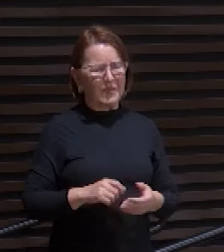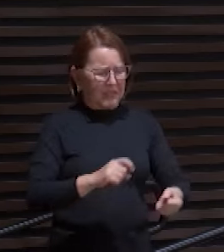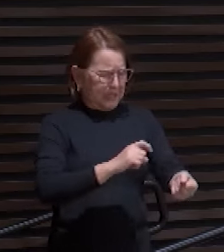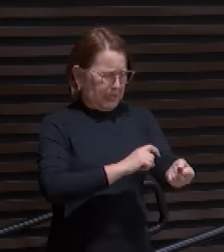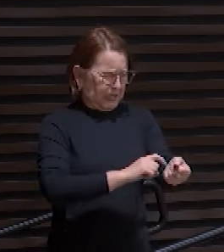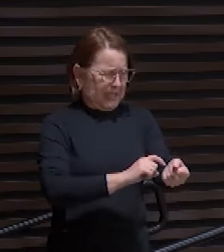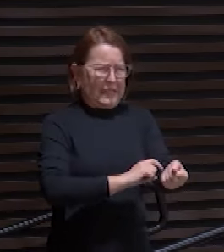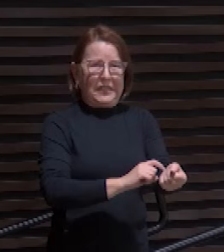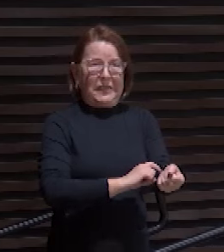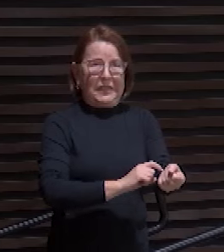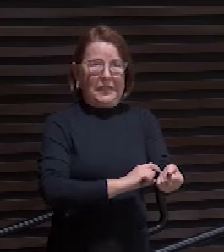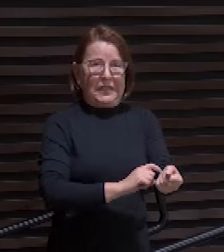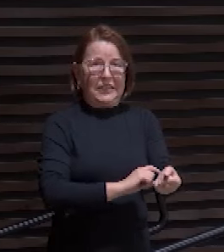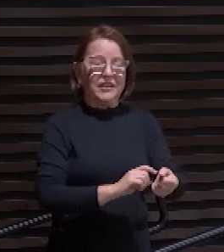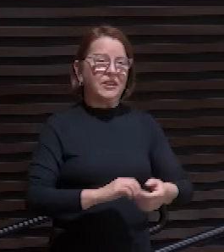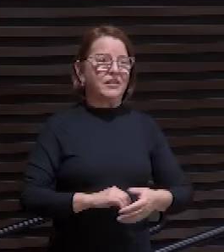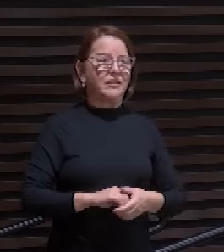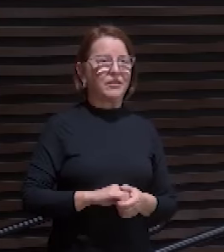irritabilidade.